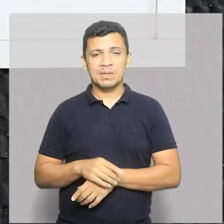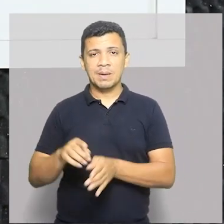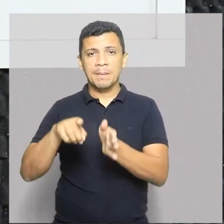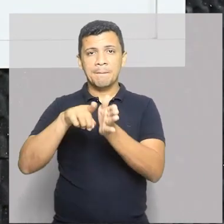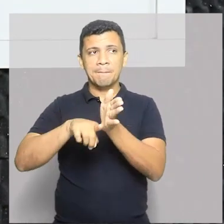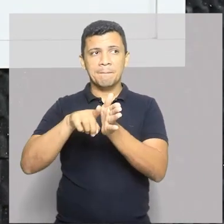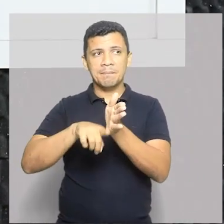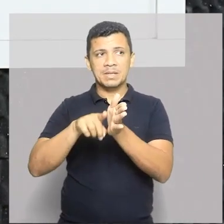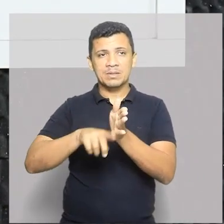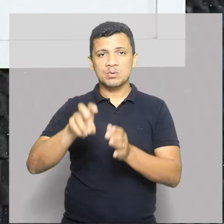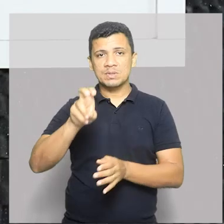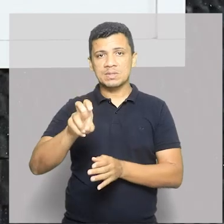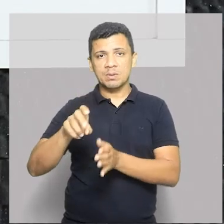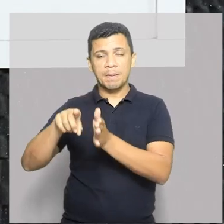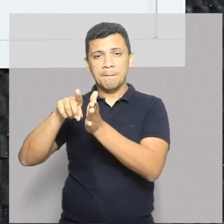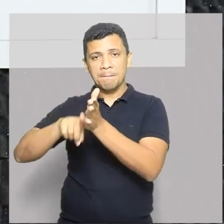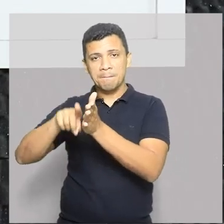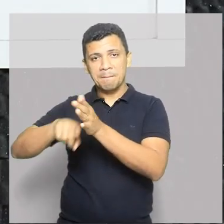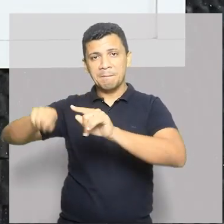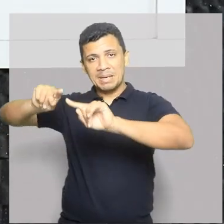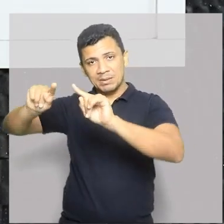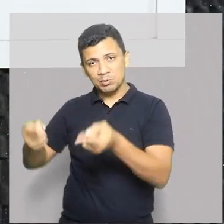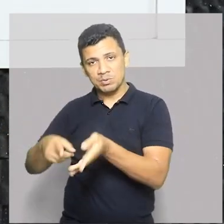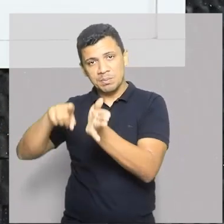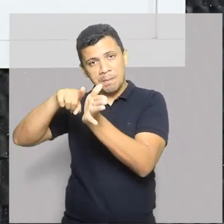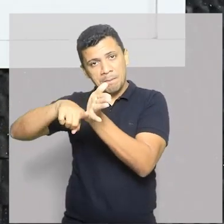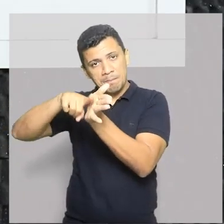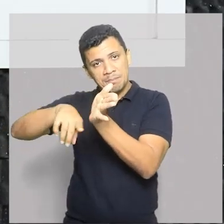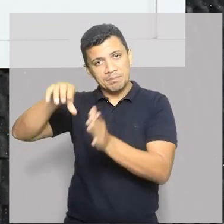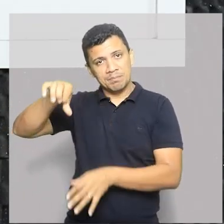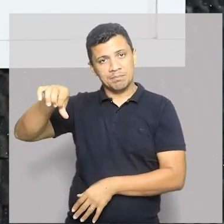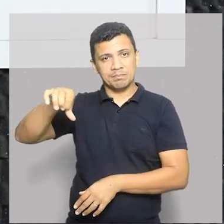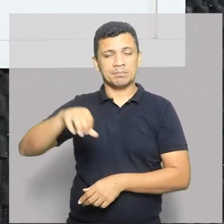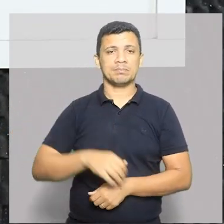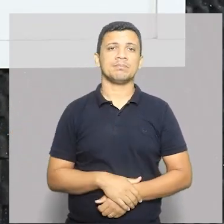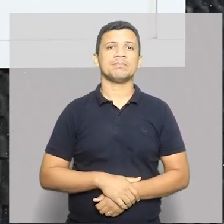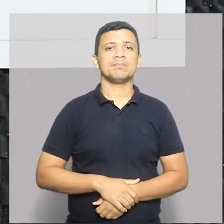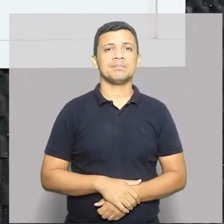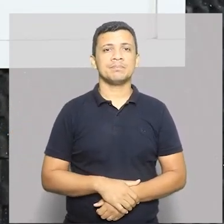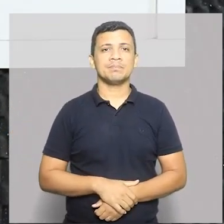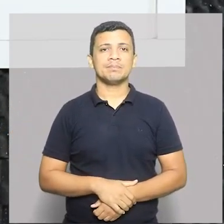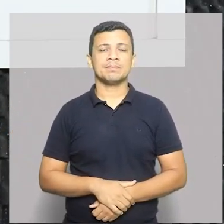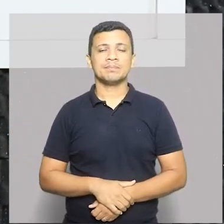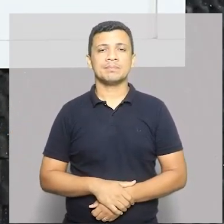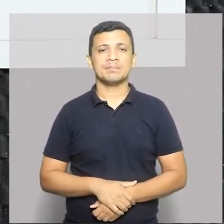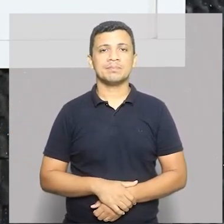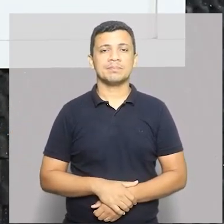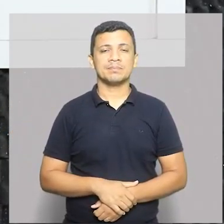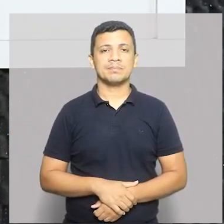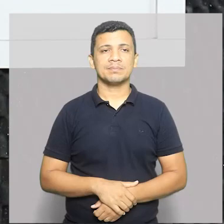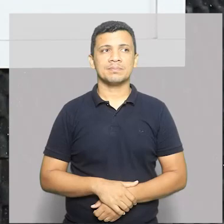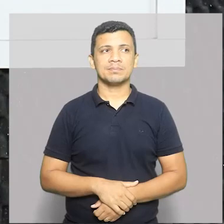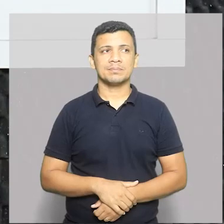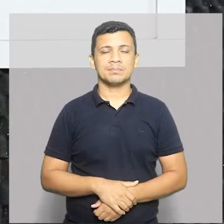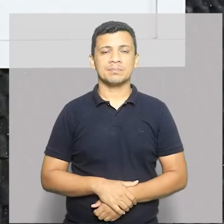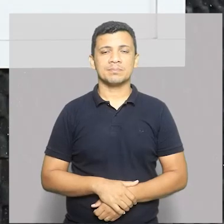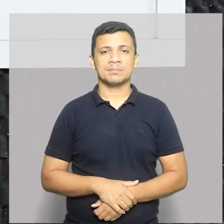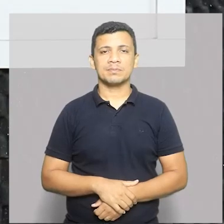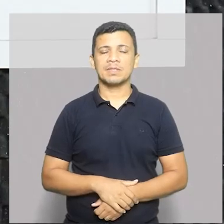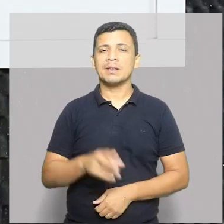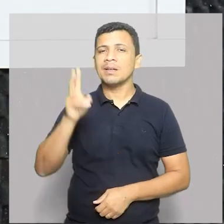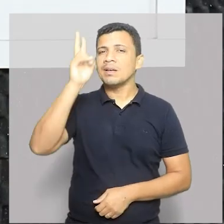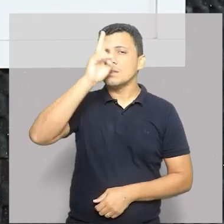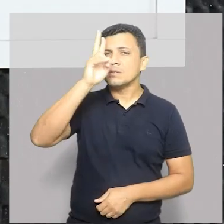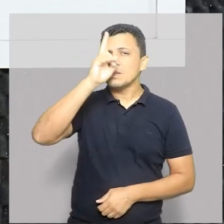5 menos 9. Tá bom? Menos 5 menos 9. Então, só para